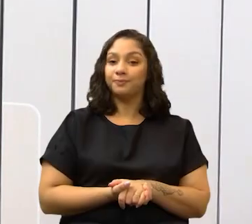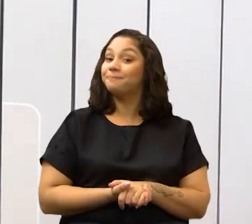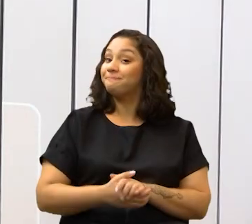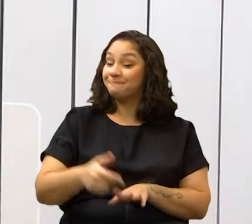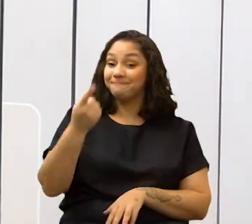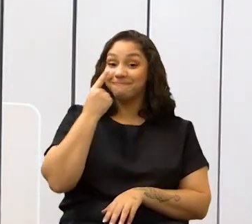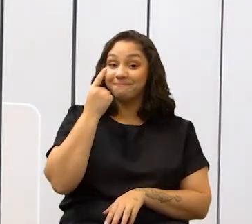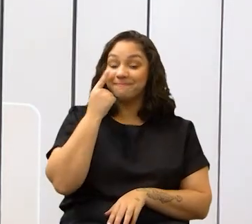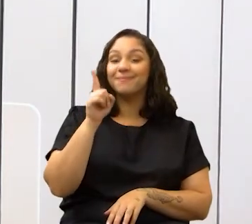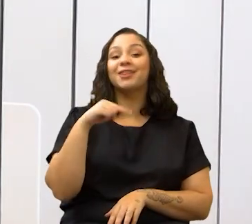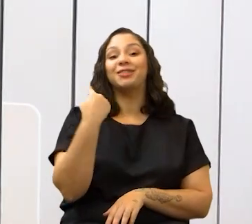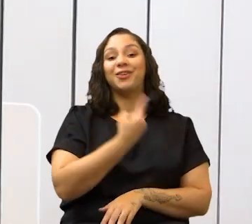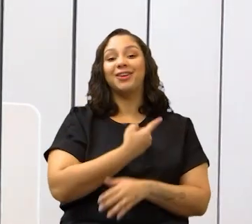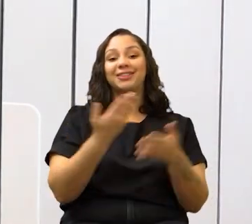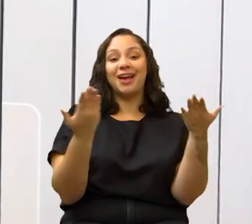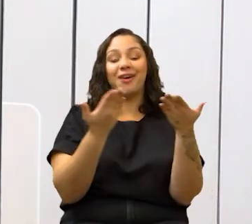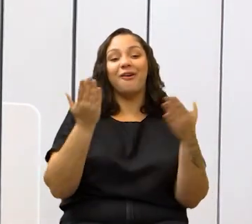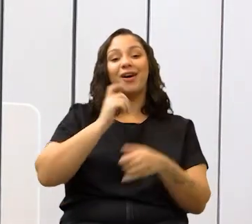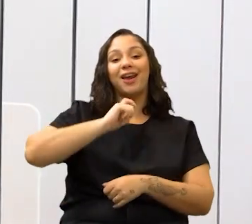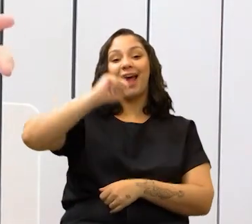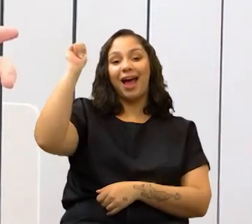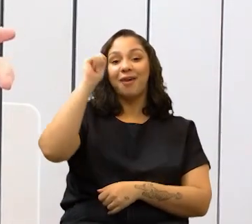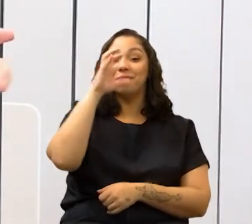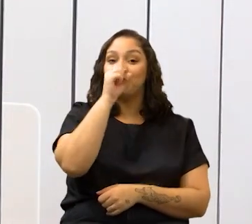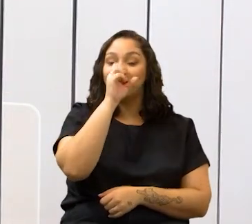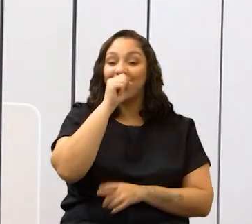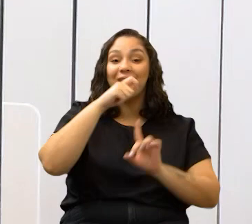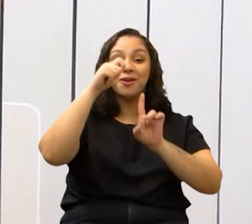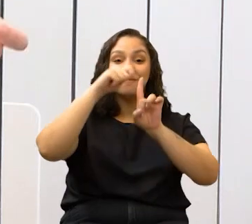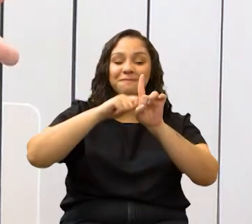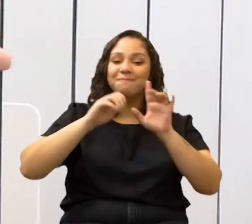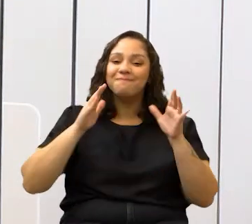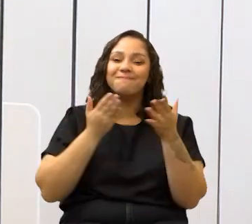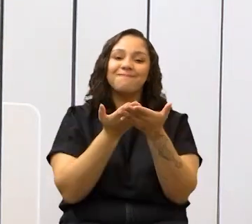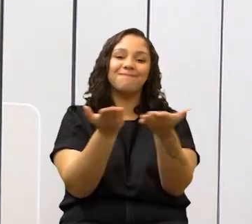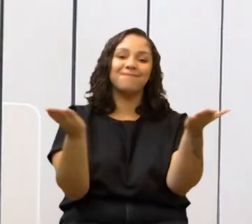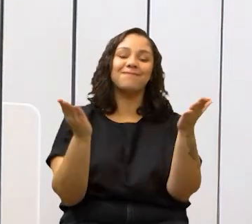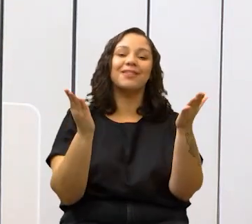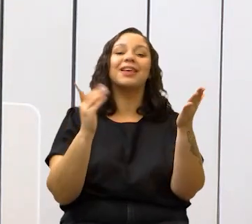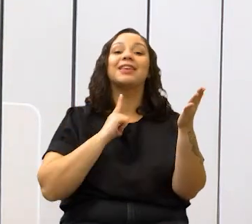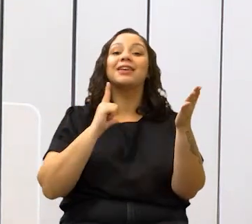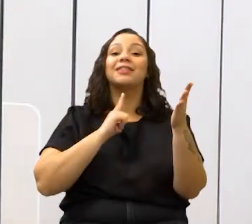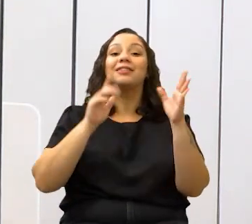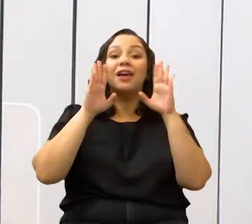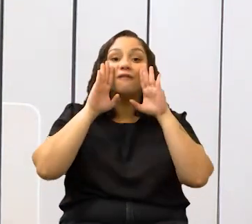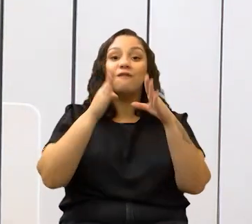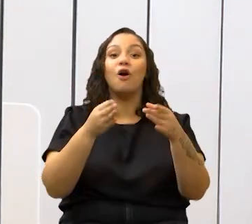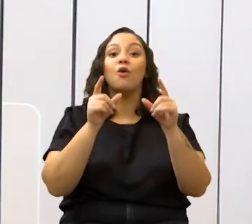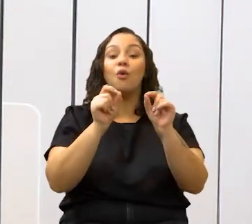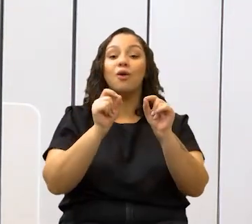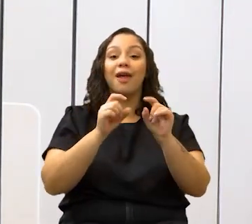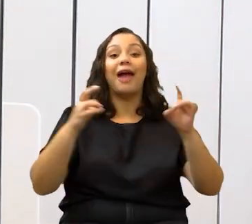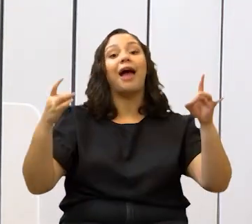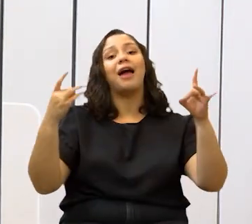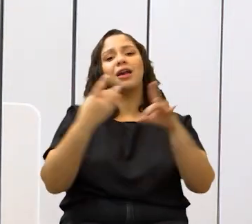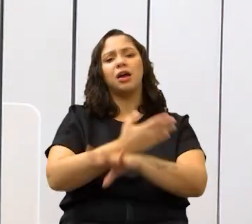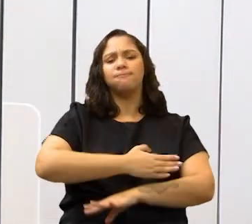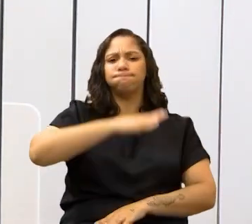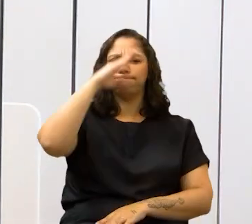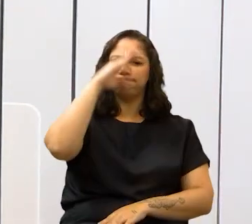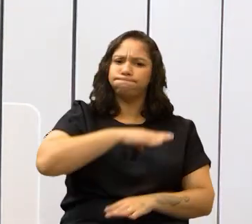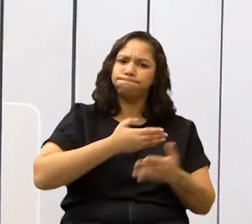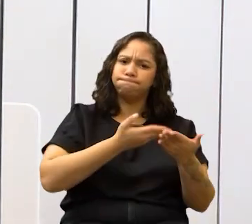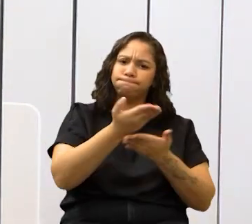Olha só, nós estamos no Abril Laranja, mês dedicado às campanhas que tem como foco combater a